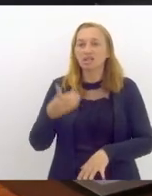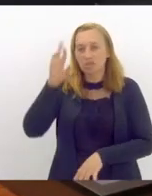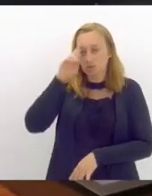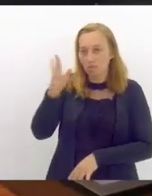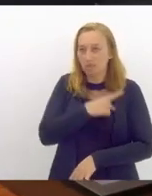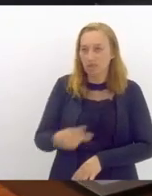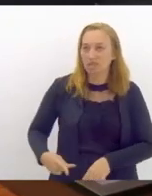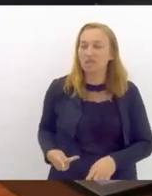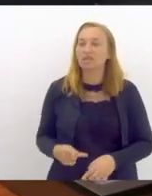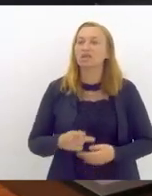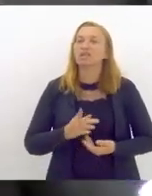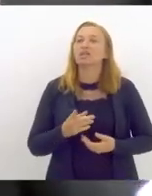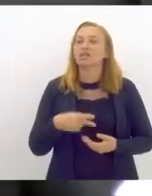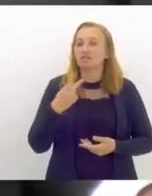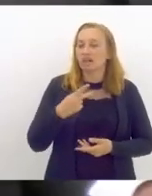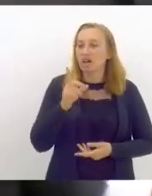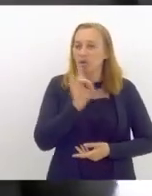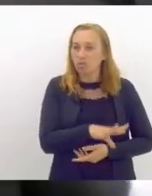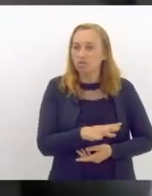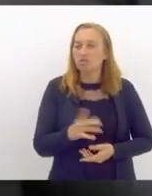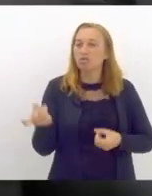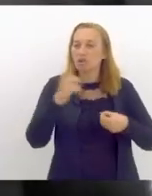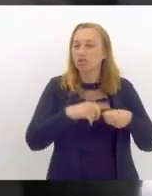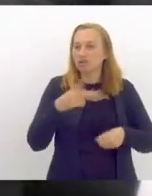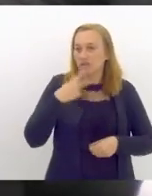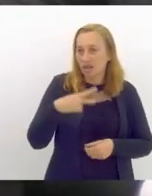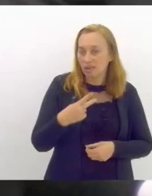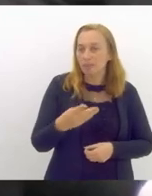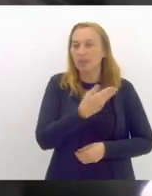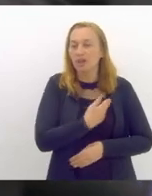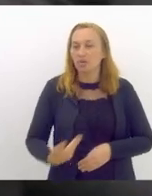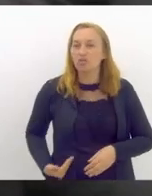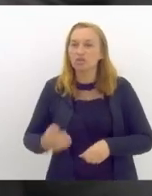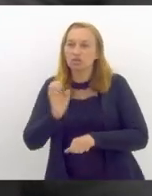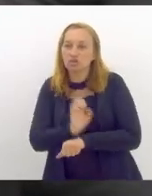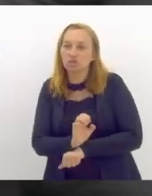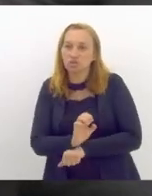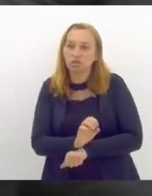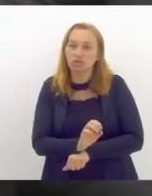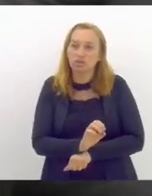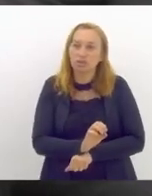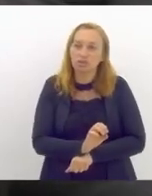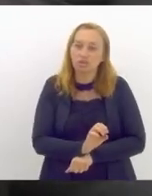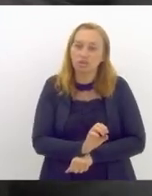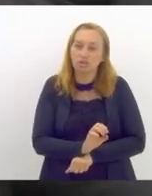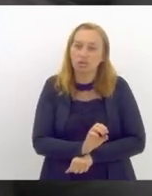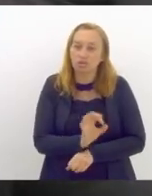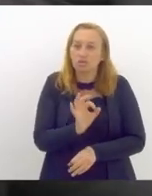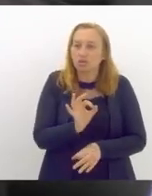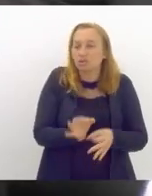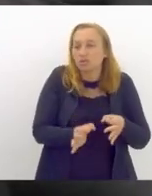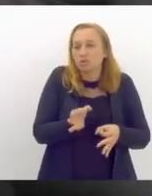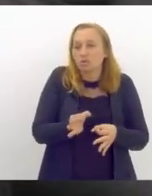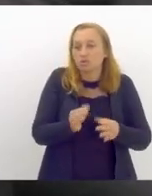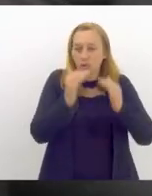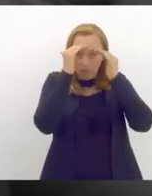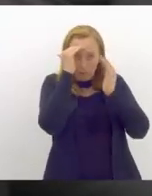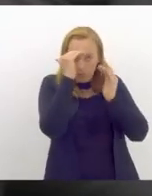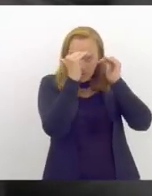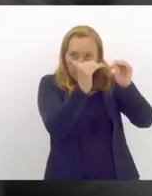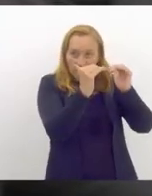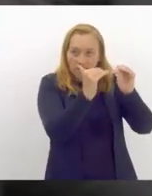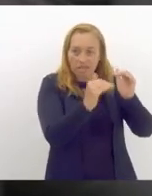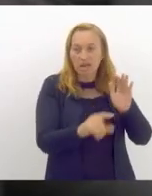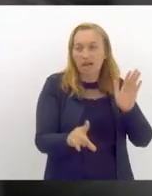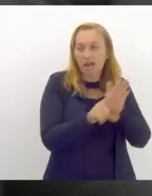quero fazer uma última colocação volta a dizer que o governo do estado é o Mero juiz cumpridou da